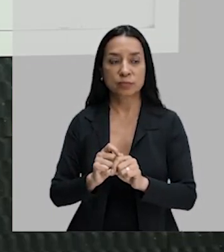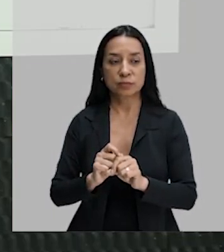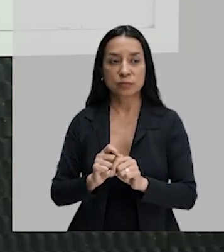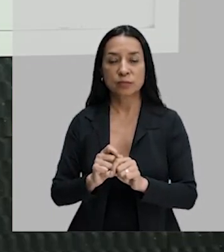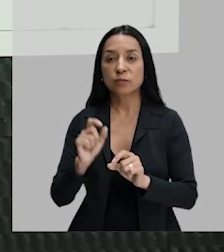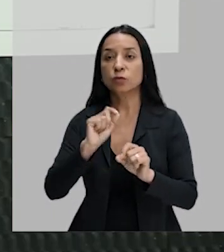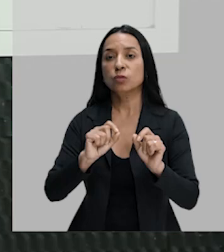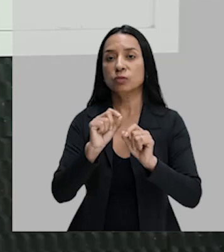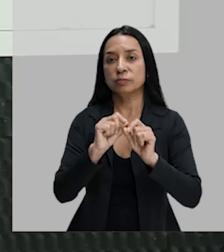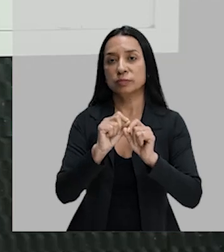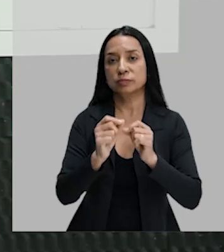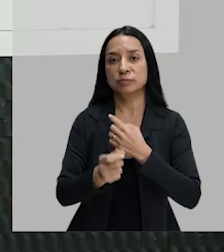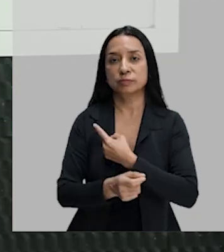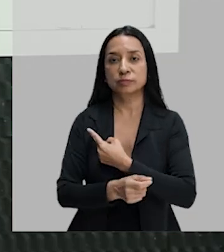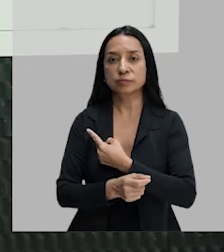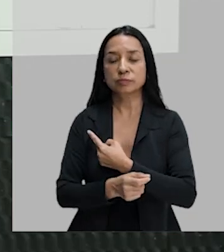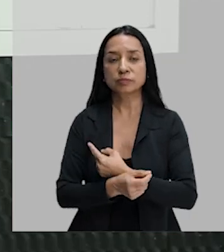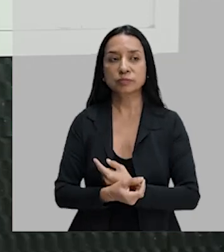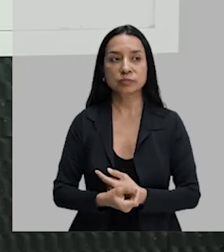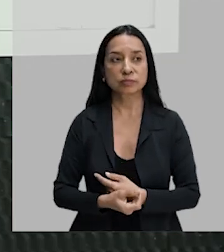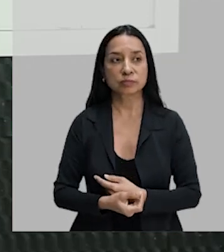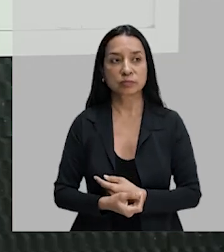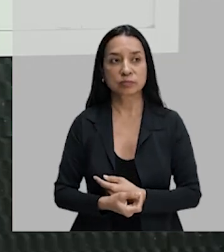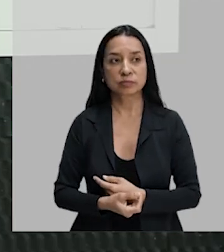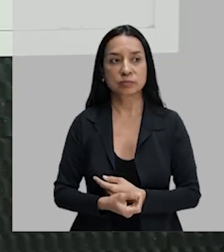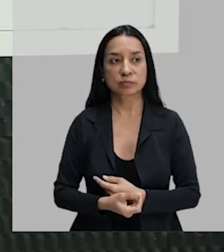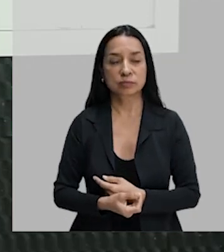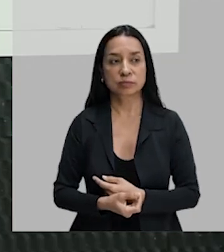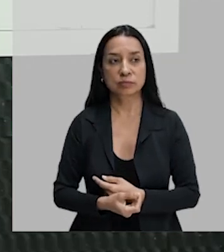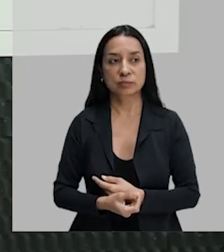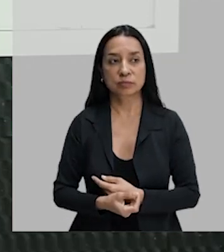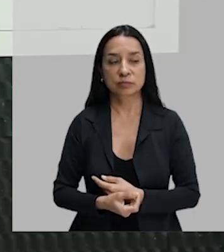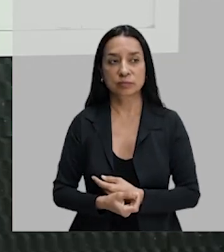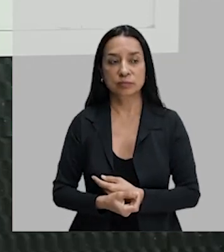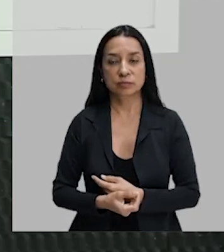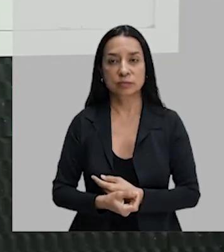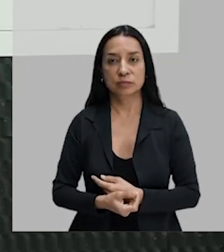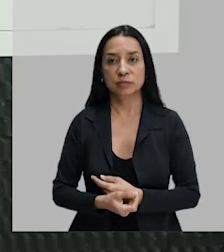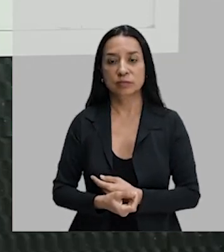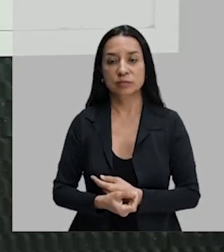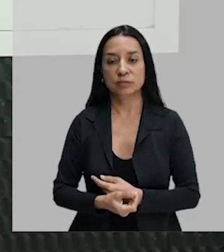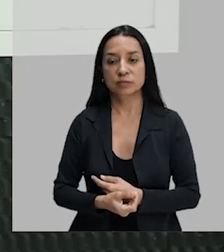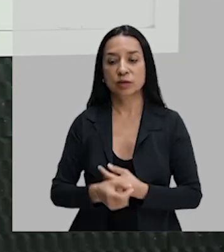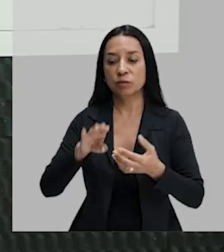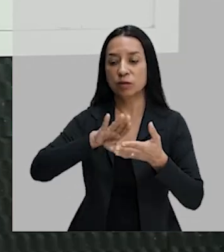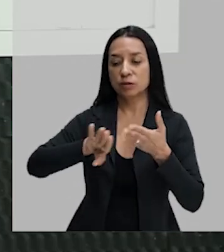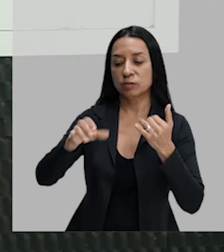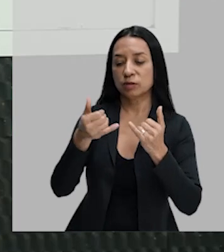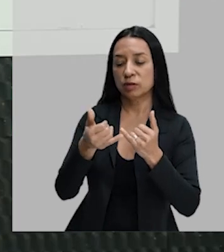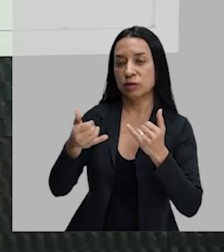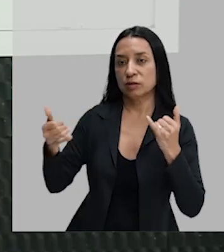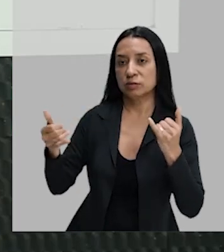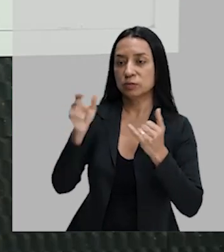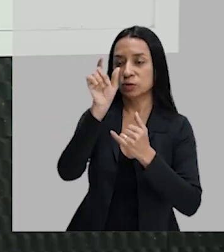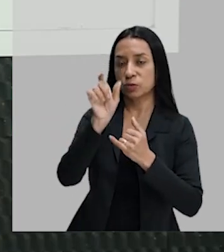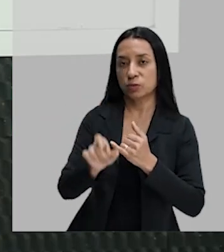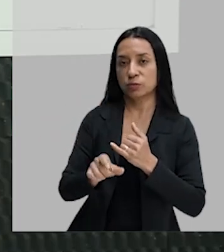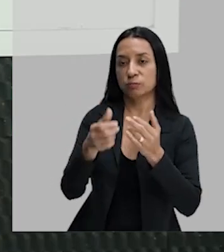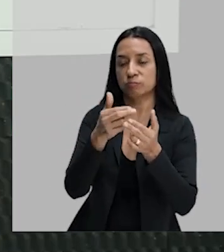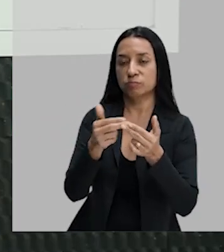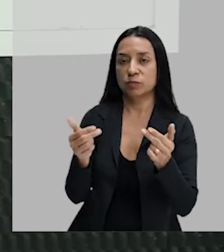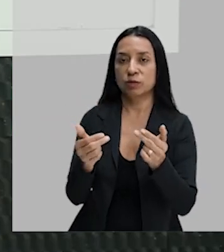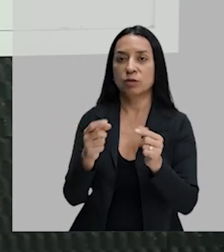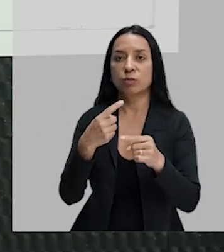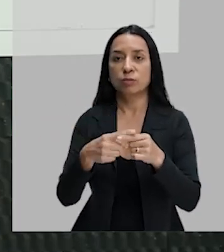fazer então o que que você vai fazer aqui vamos logo eliminar a linha e a coluna do elemento né porque aqui